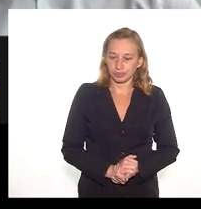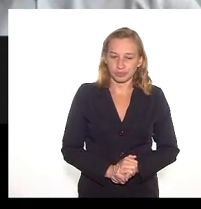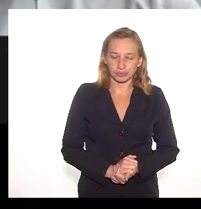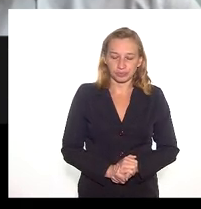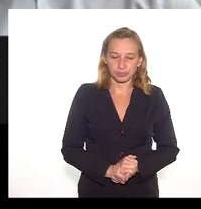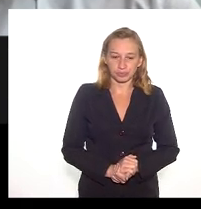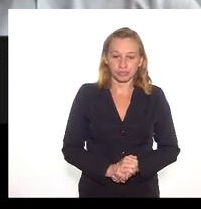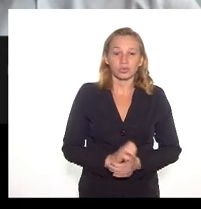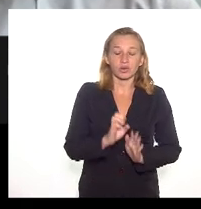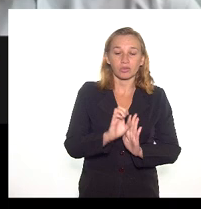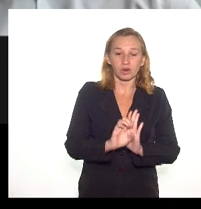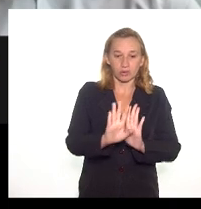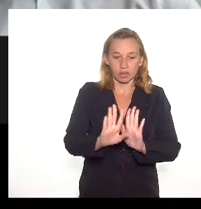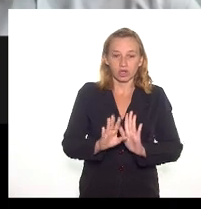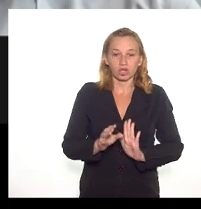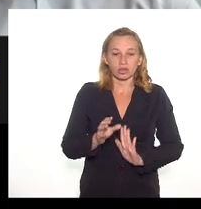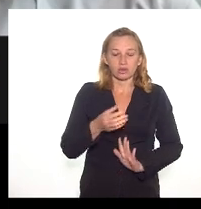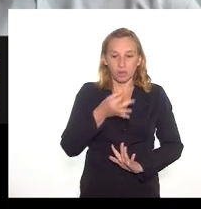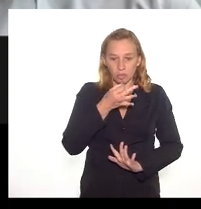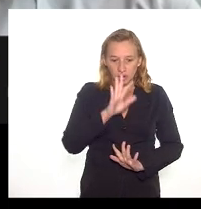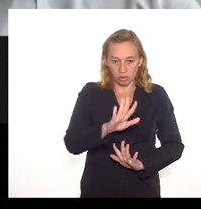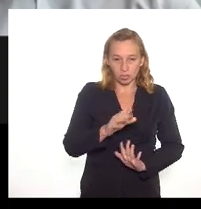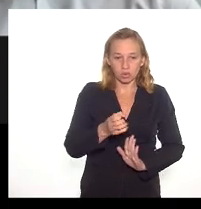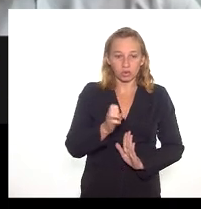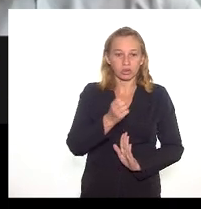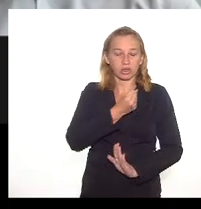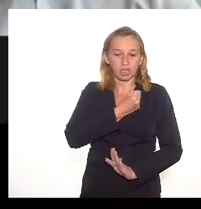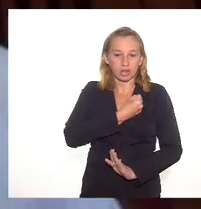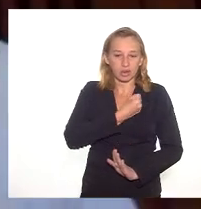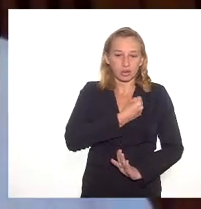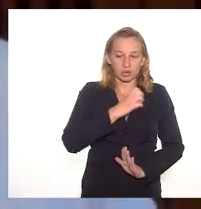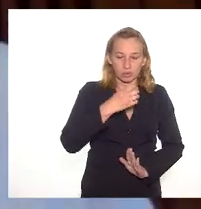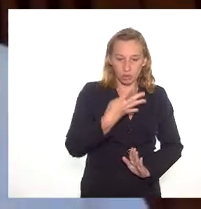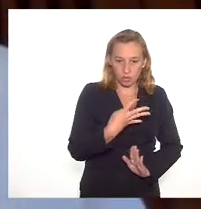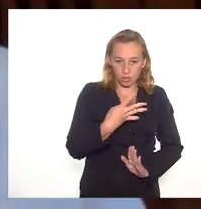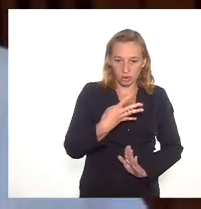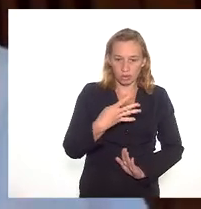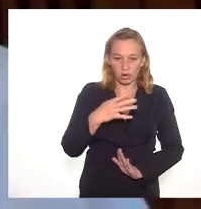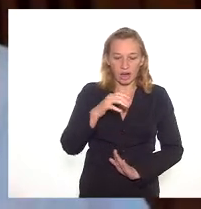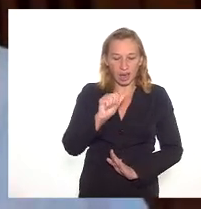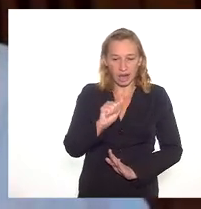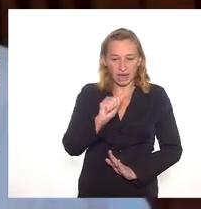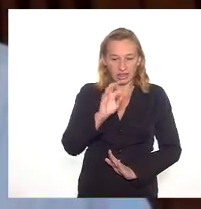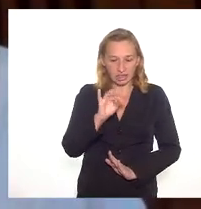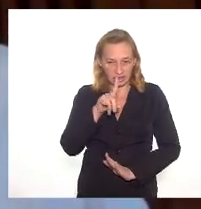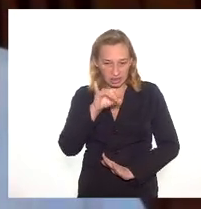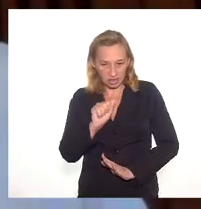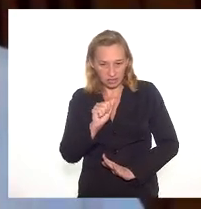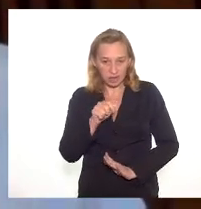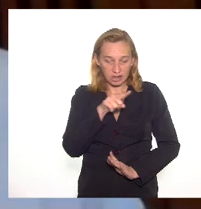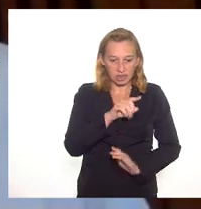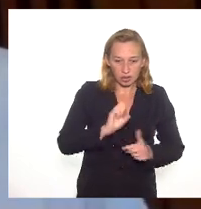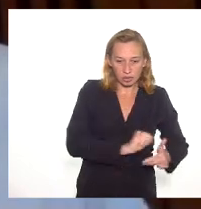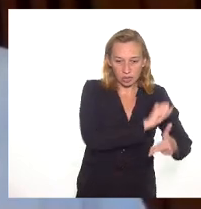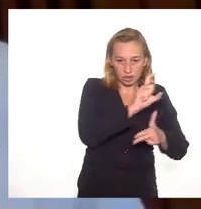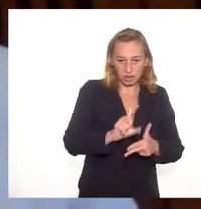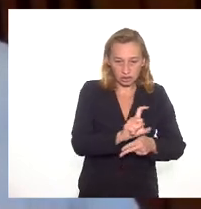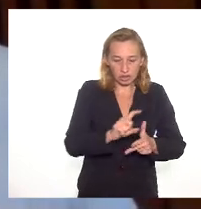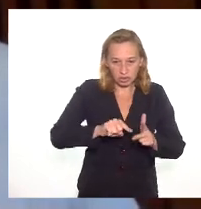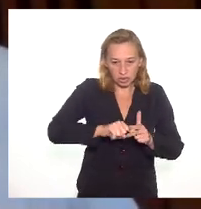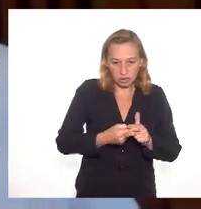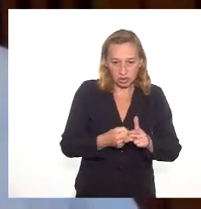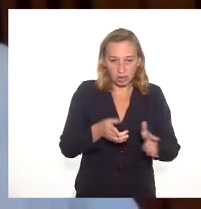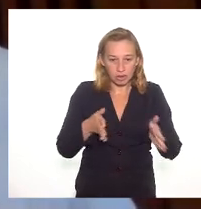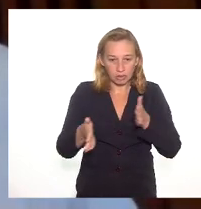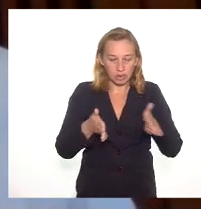É, com a emenda. Eu só quero fazer uma sugestão na emenda 4, aditiva. Porque aqui estabelece o Poder Executivo regulamentará para a gente no